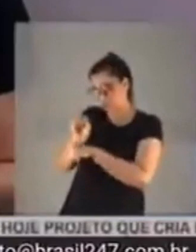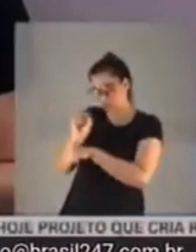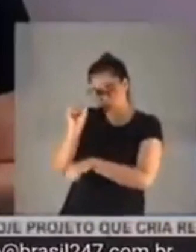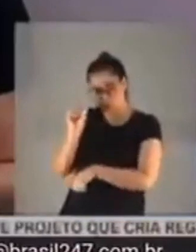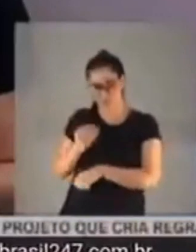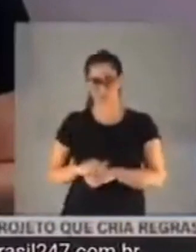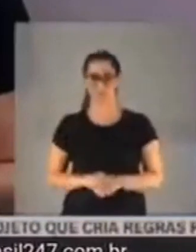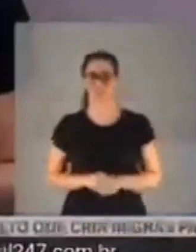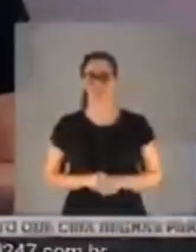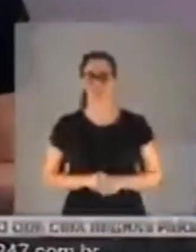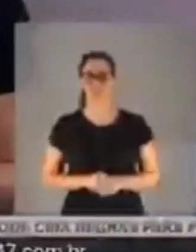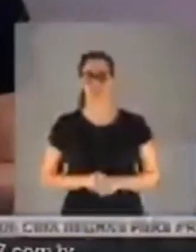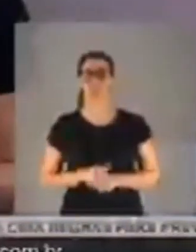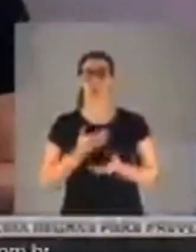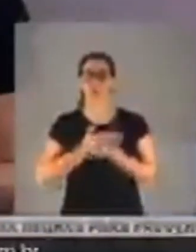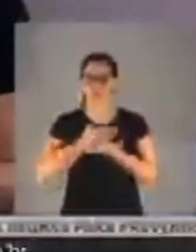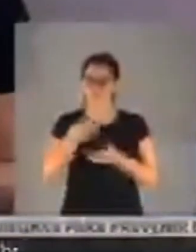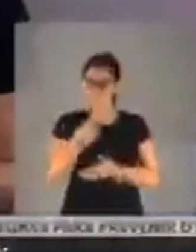chegamos ao começo desse ano,